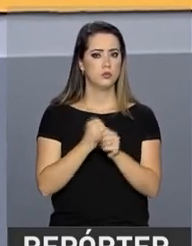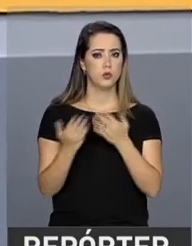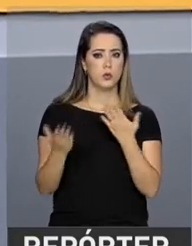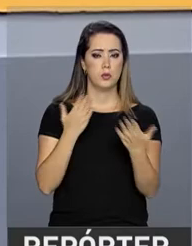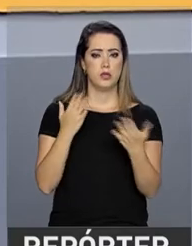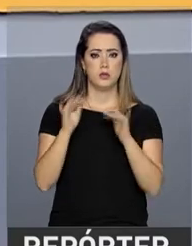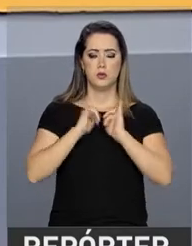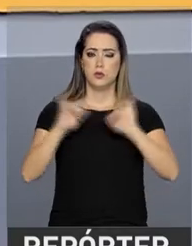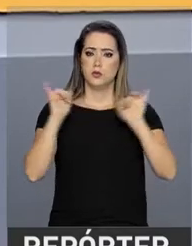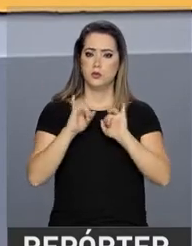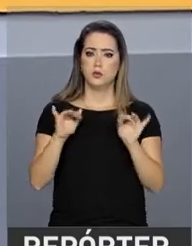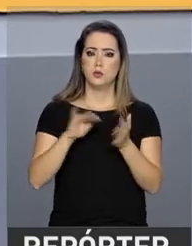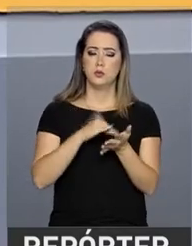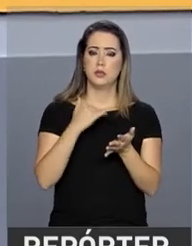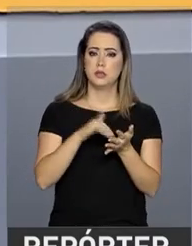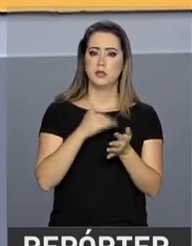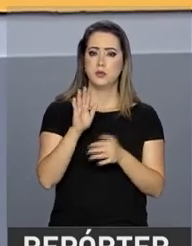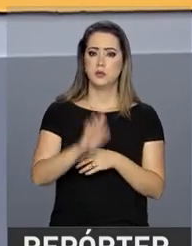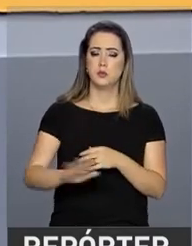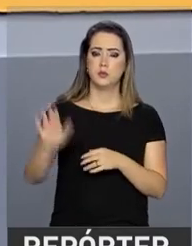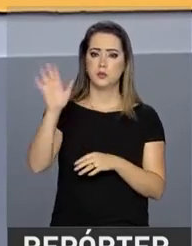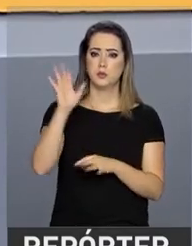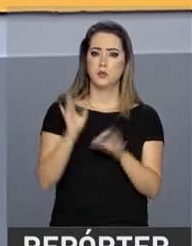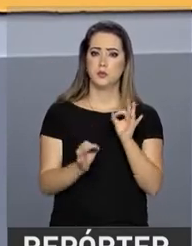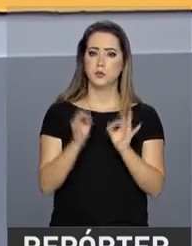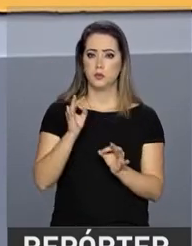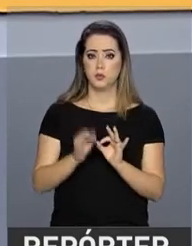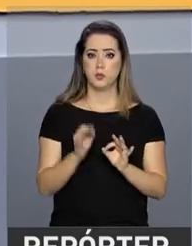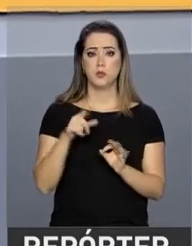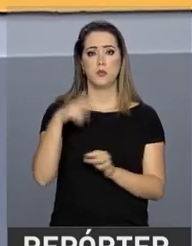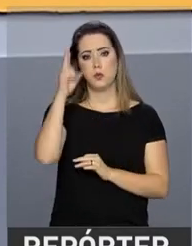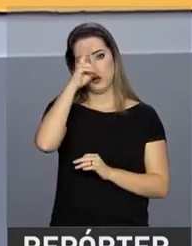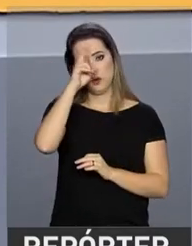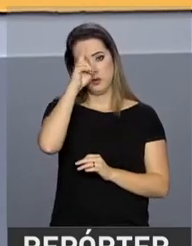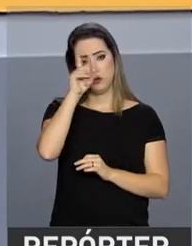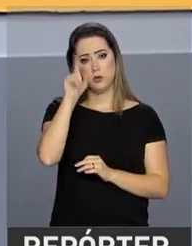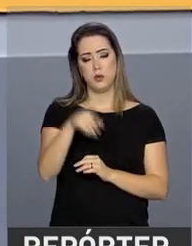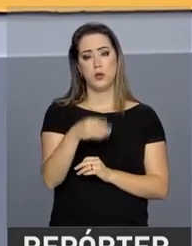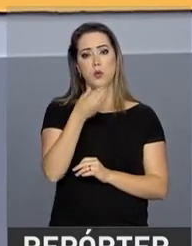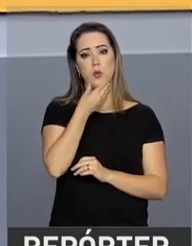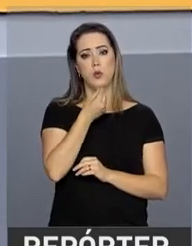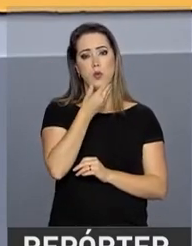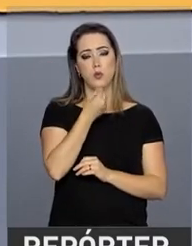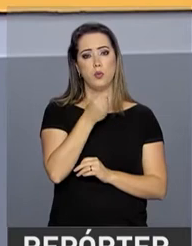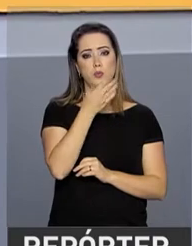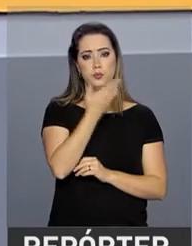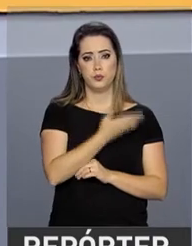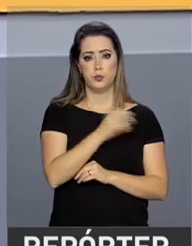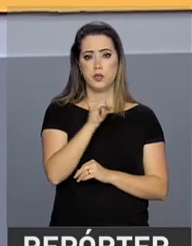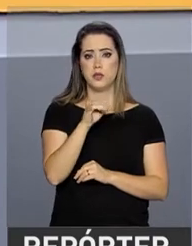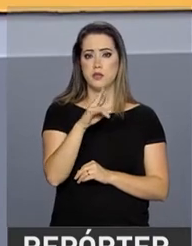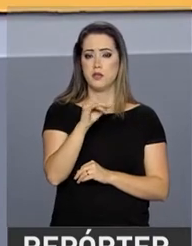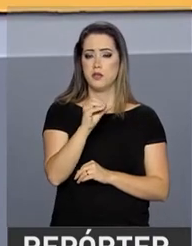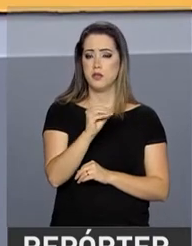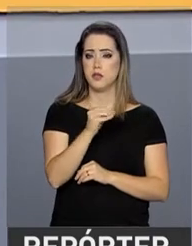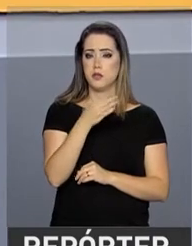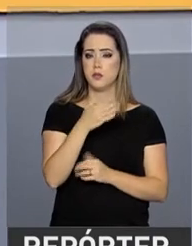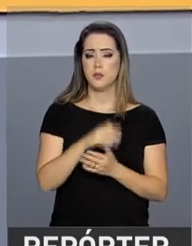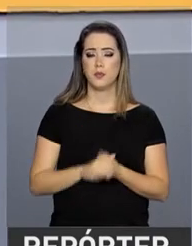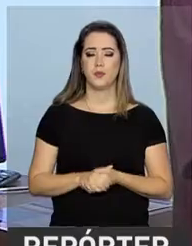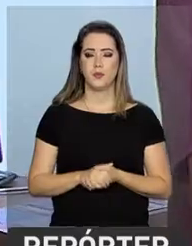balanço foi divulgado pela secretaria nacional de justiça são histórias como a do comerciante sírio amar que você vai conhecer